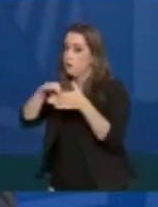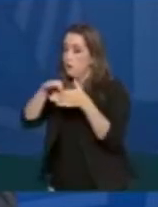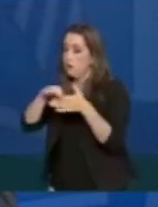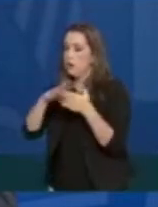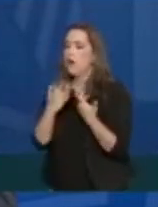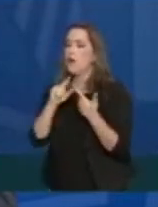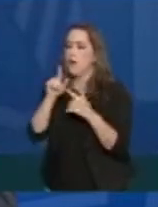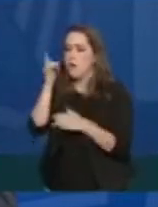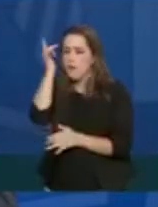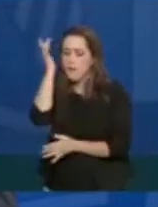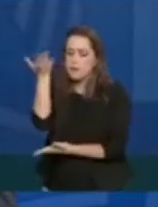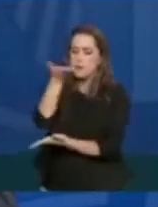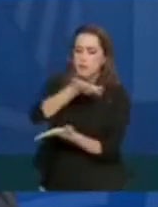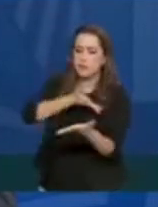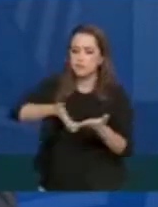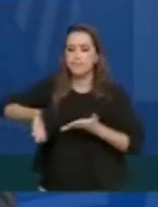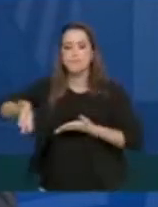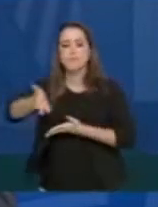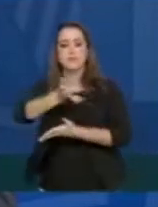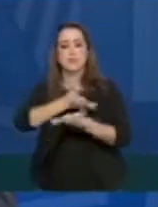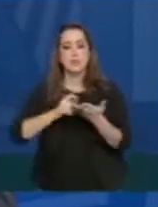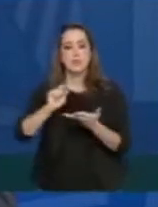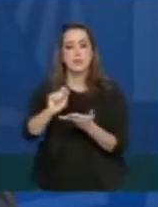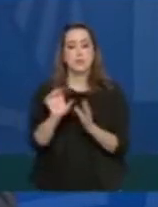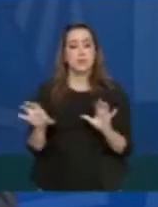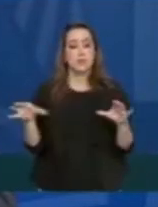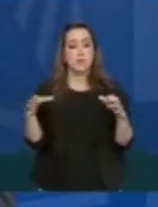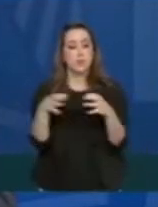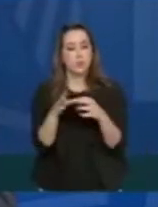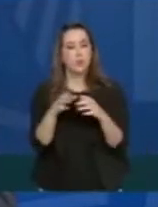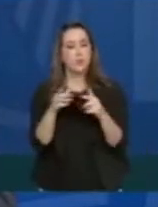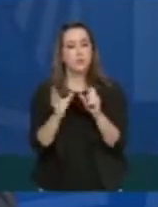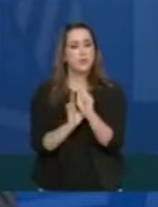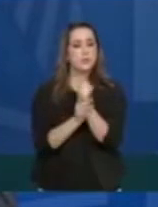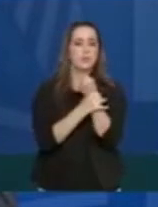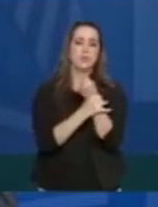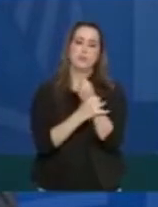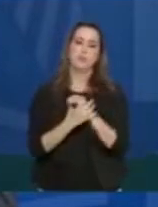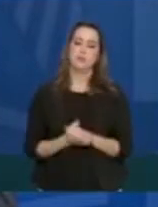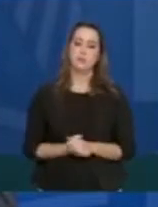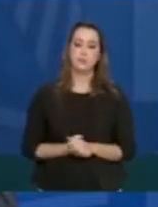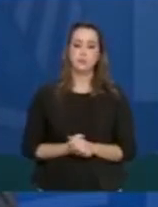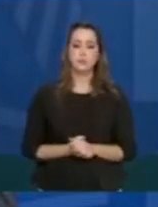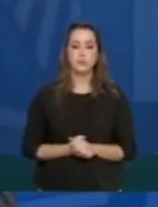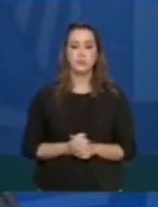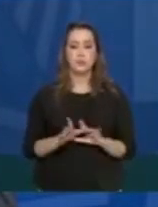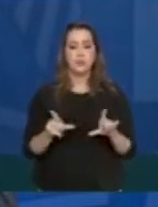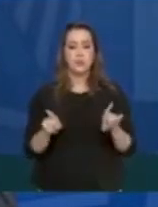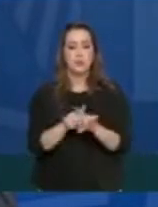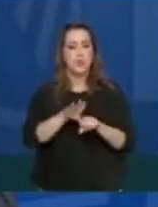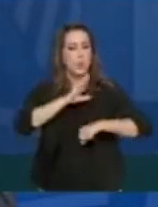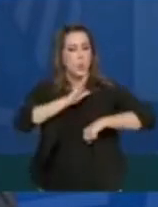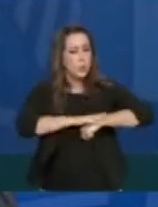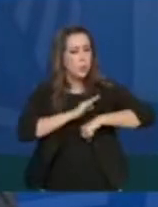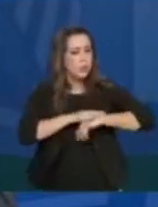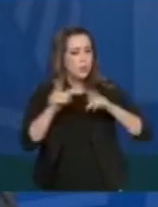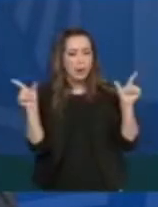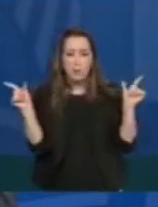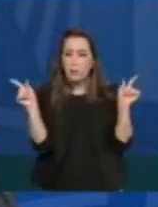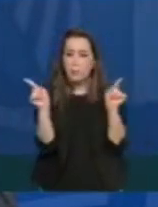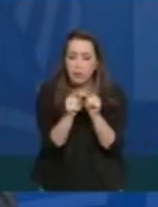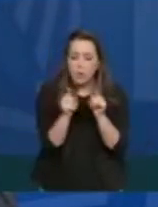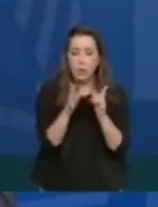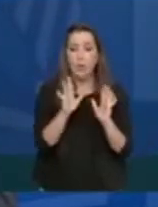ser um facilitador para que essas forças de segurança, no menor espaço de tempo